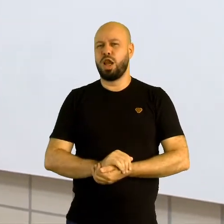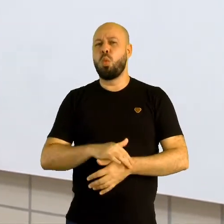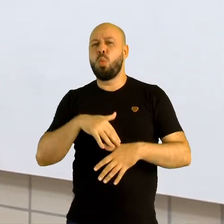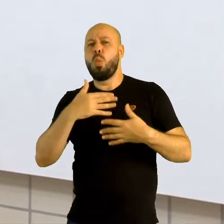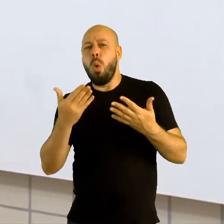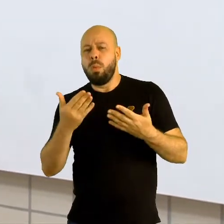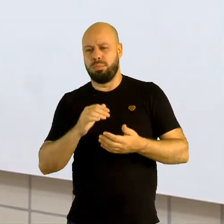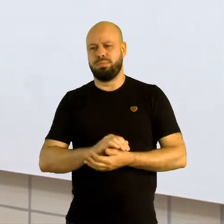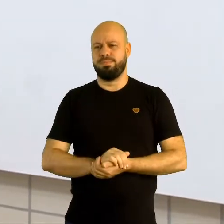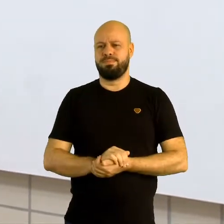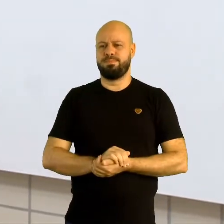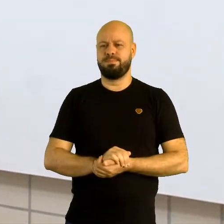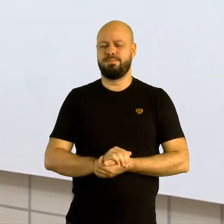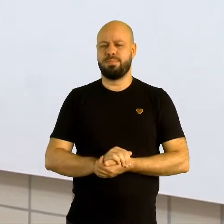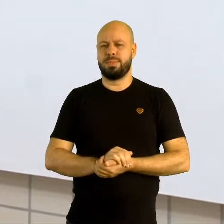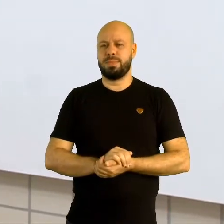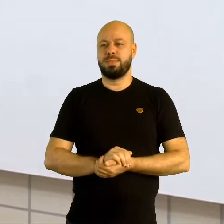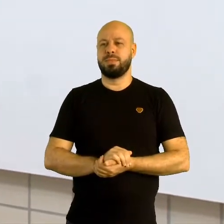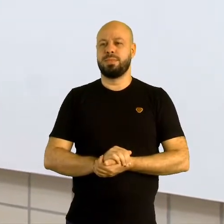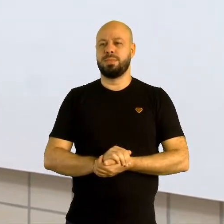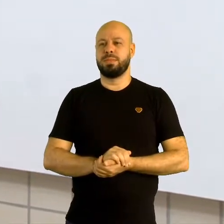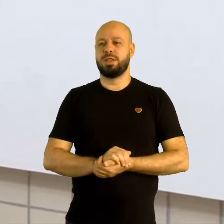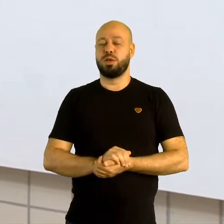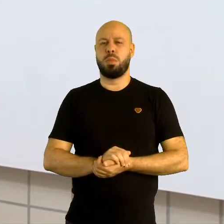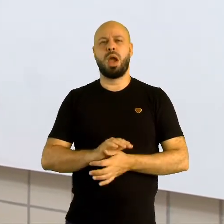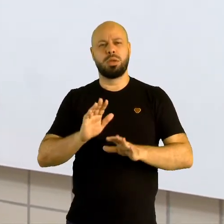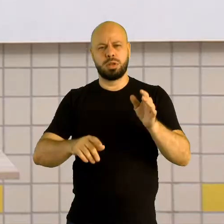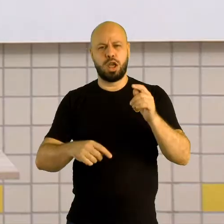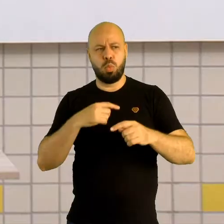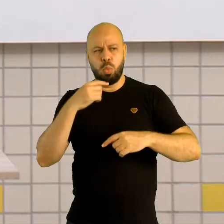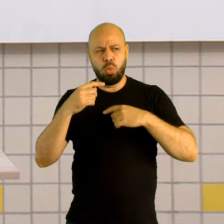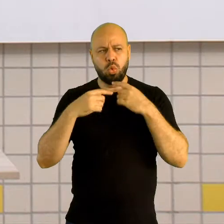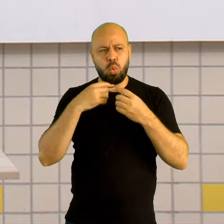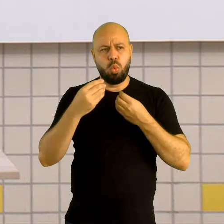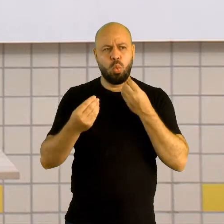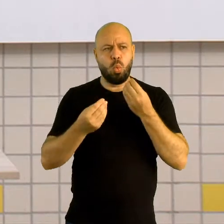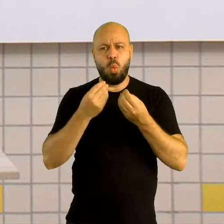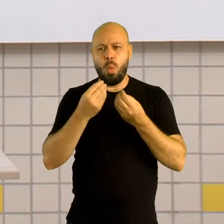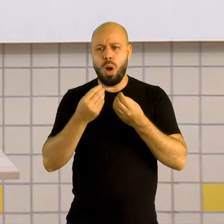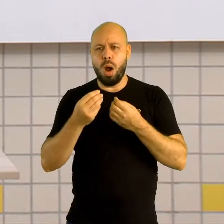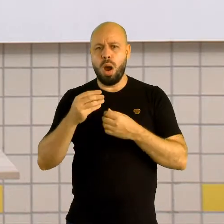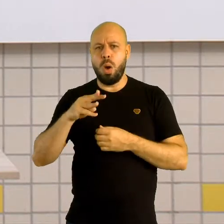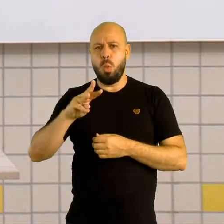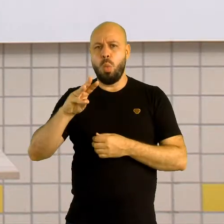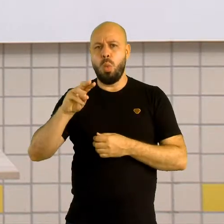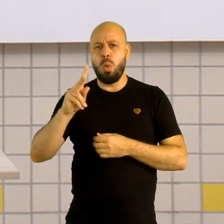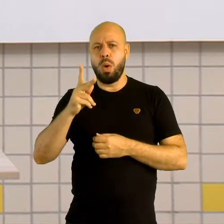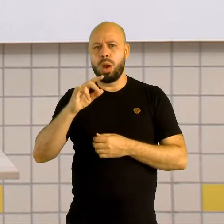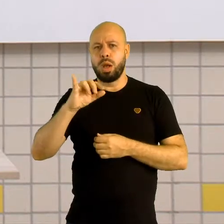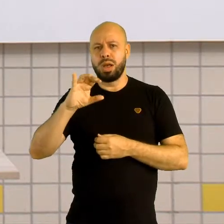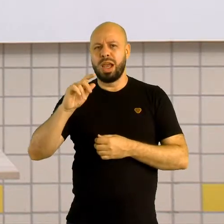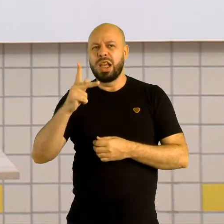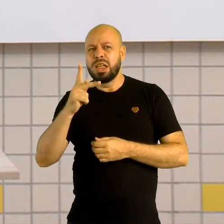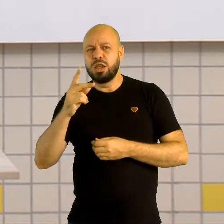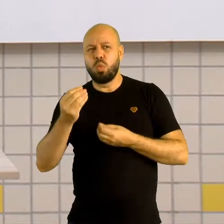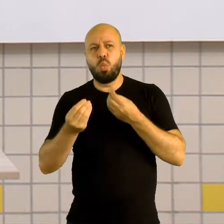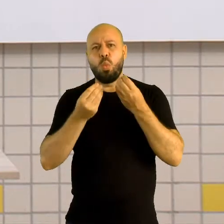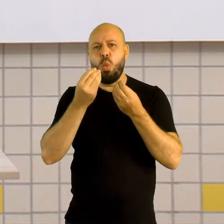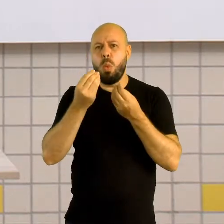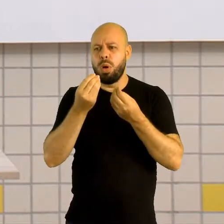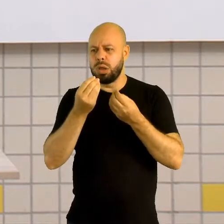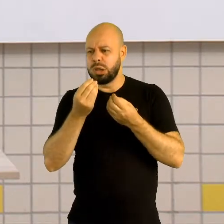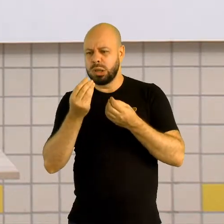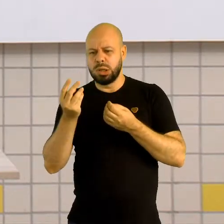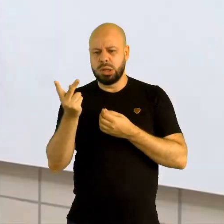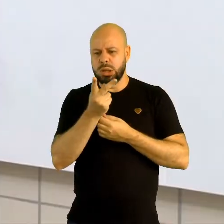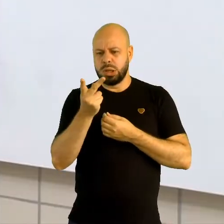Qual? E aí nós temos aí algumas dúvidas a respeito do which. Como é que eu uso o